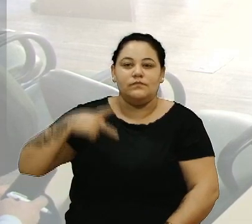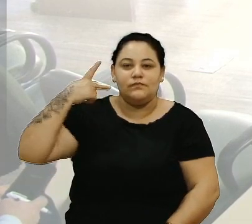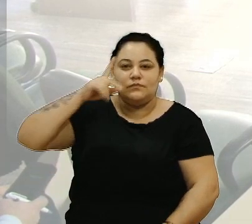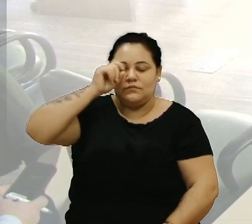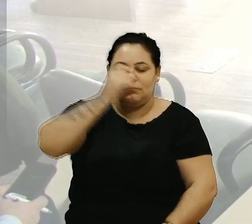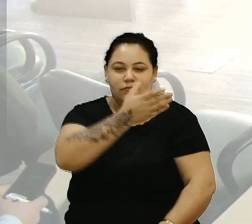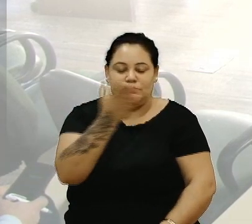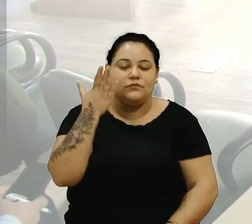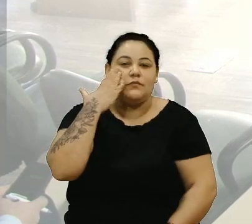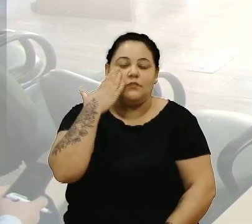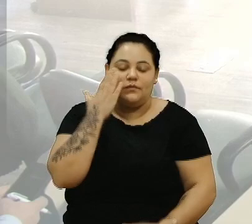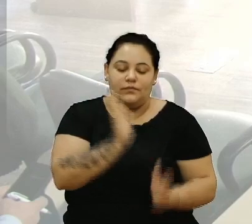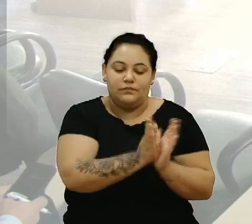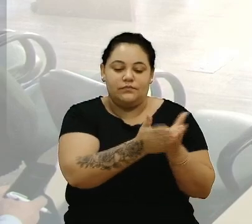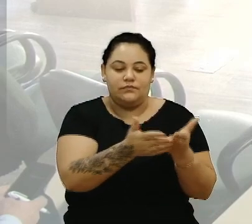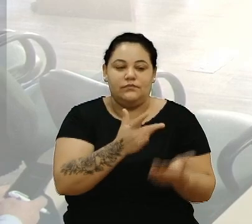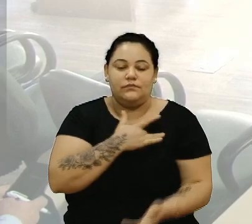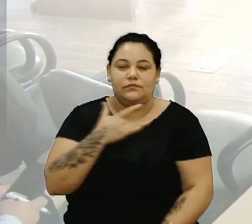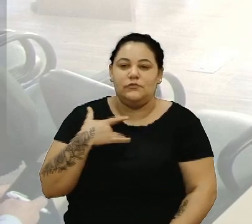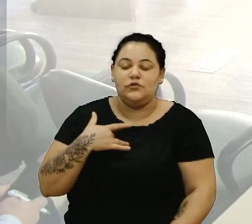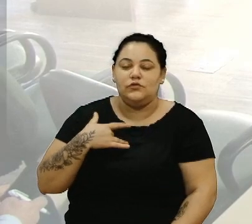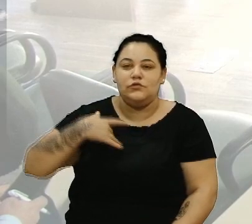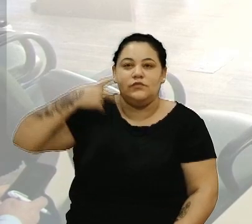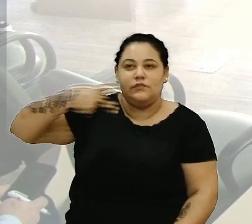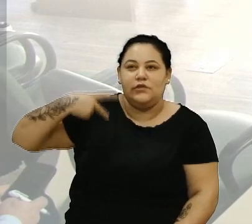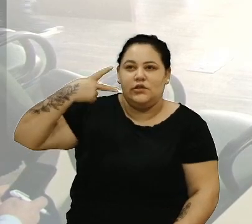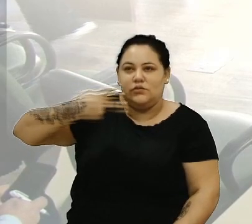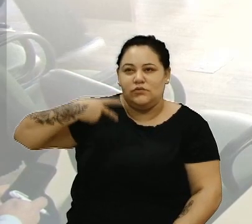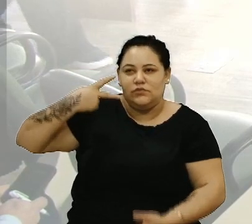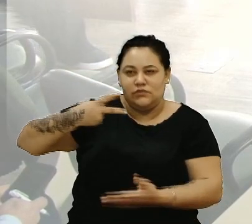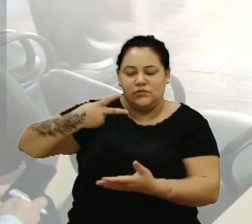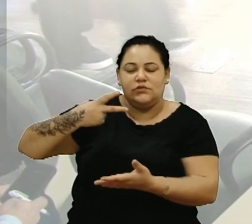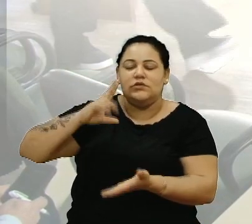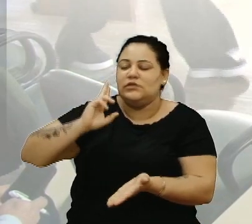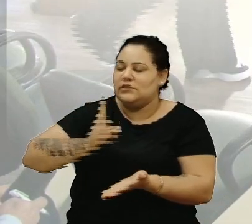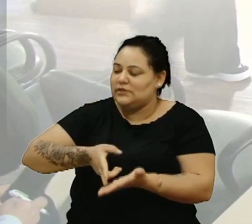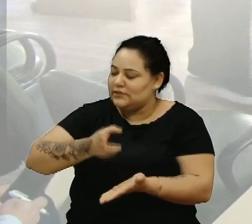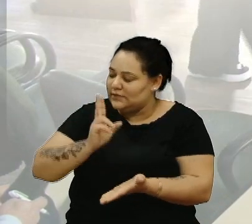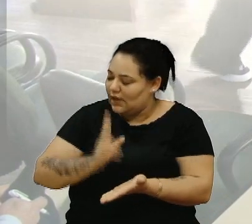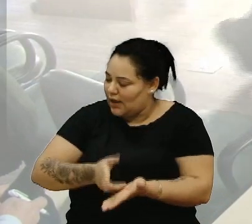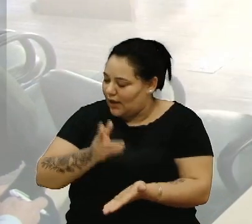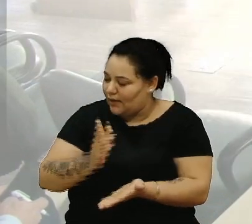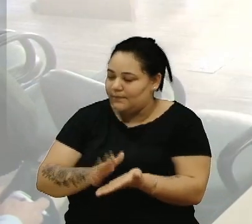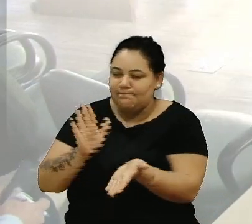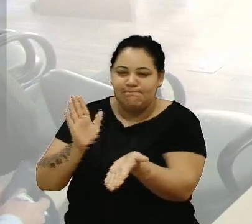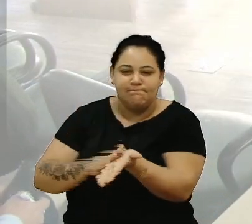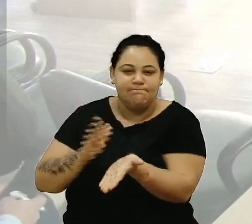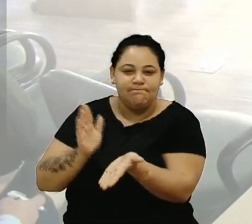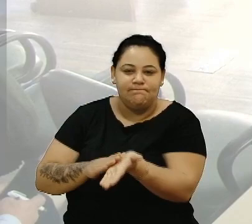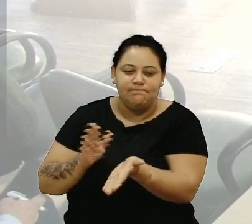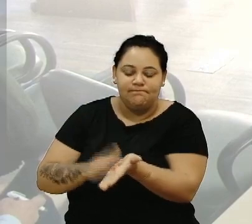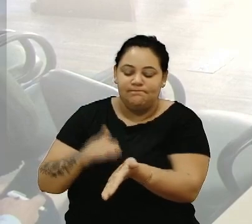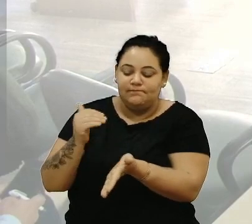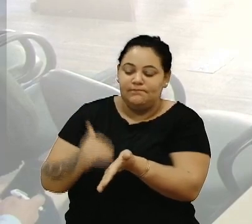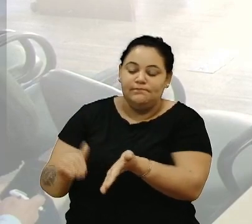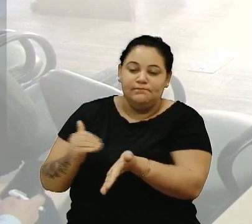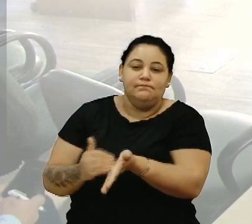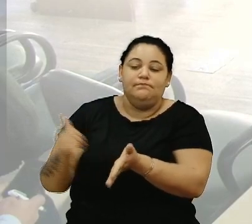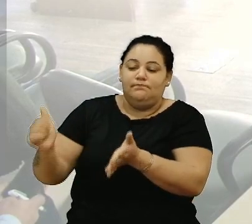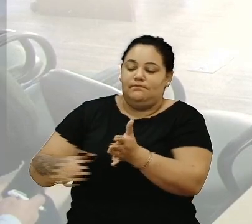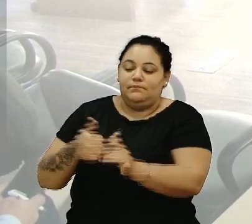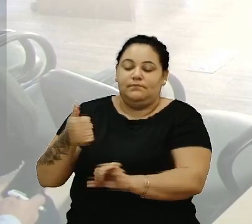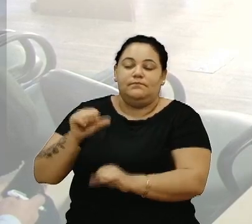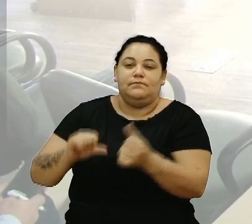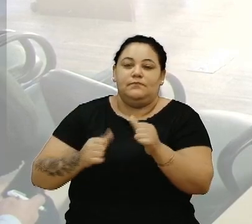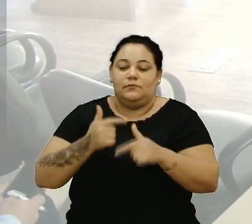os vereadores, sempre têm cobrado da secretária eficiência maior no atendimento da saúde